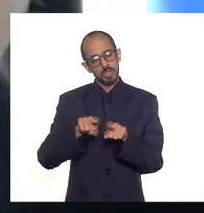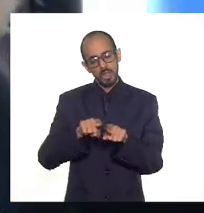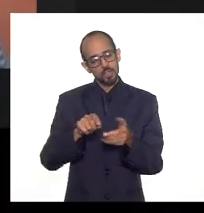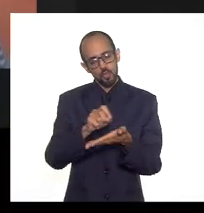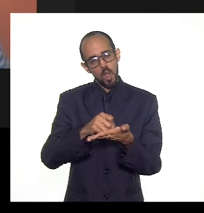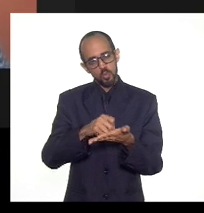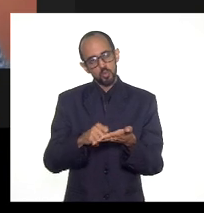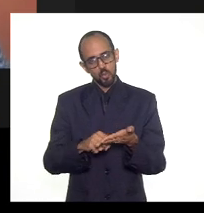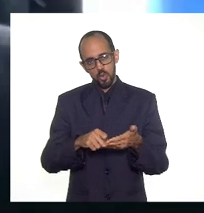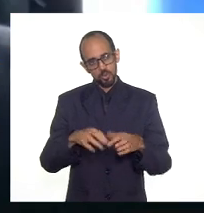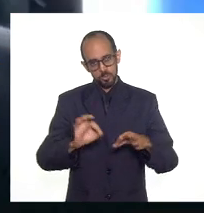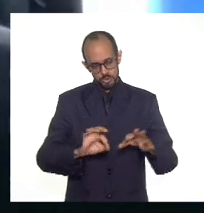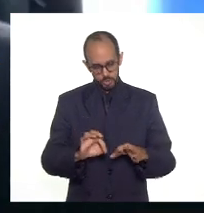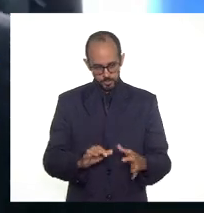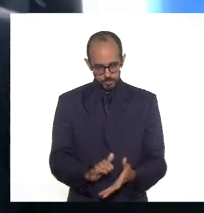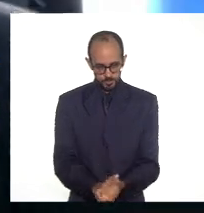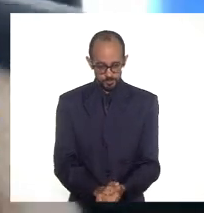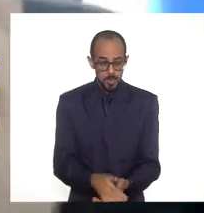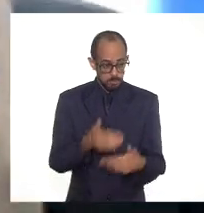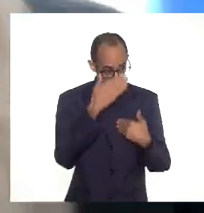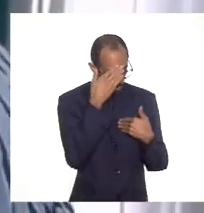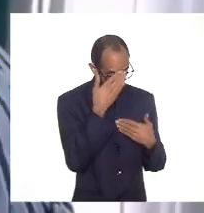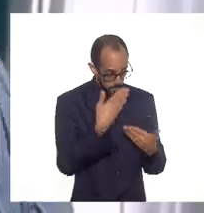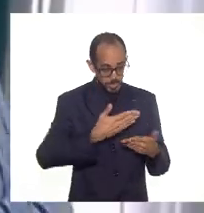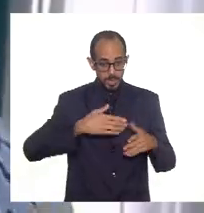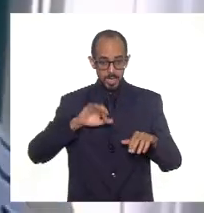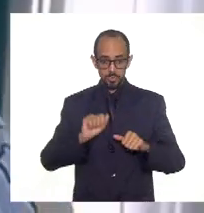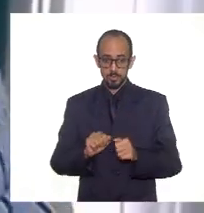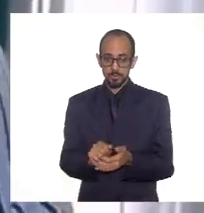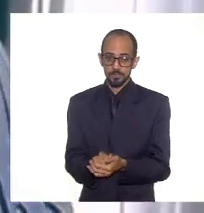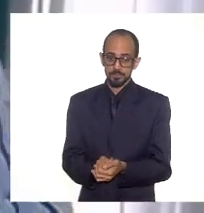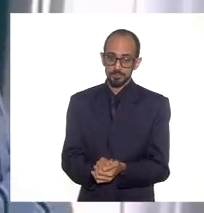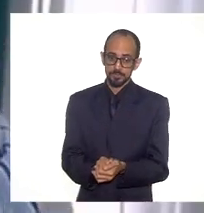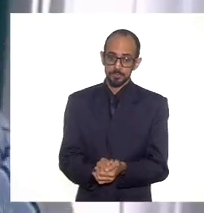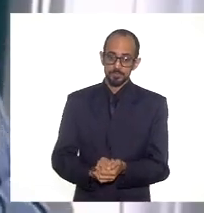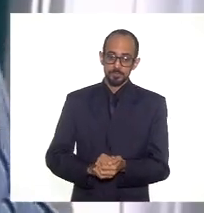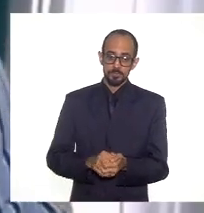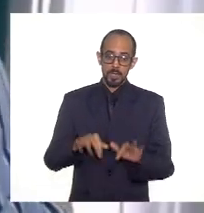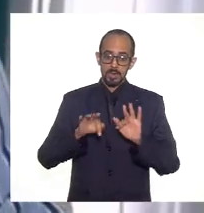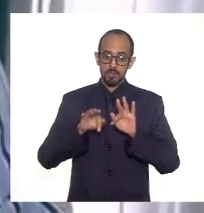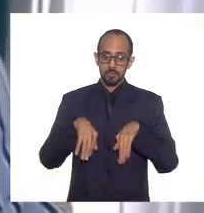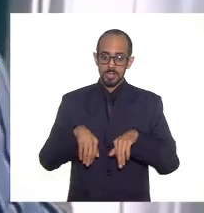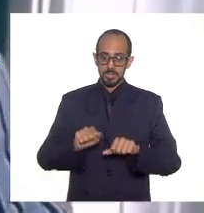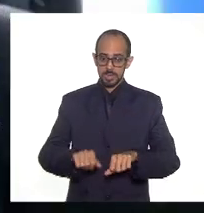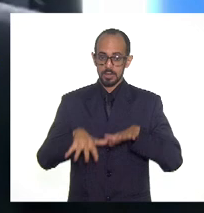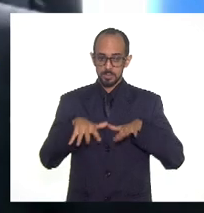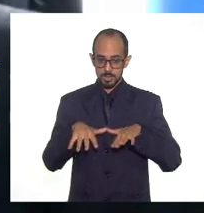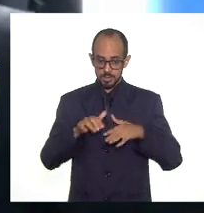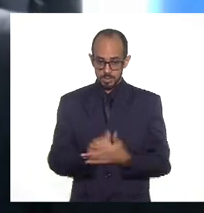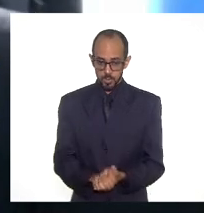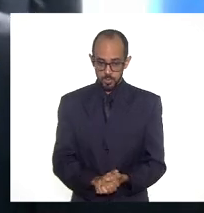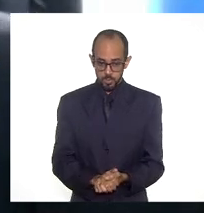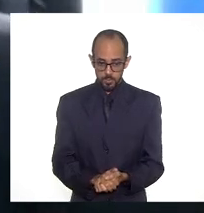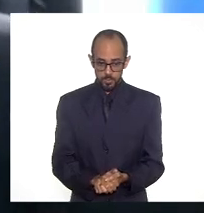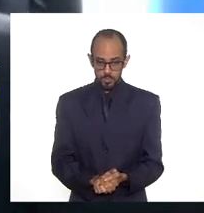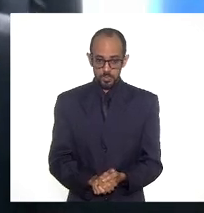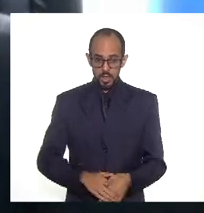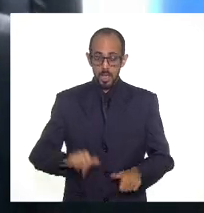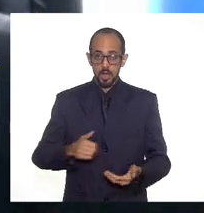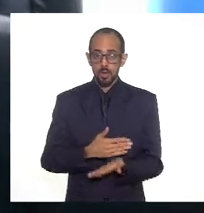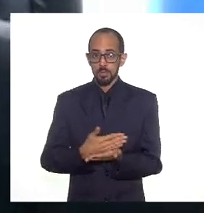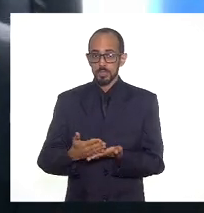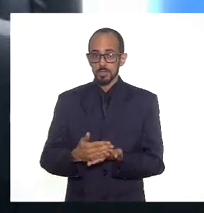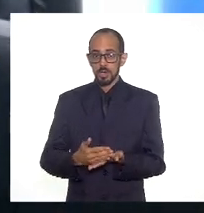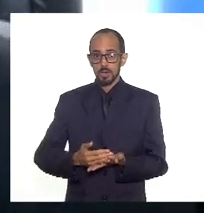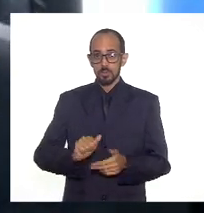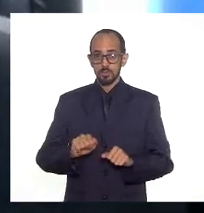Obrigado, deputado Carlos Mink. Está encerrada a sessão. Parabéns, Mink. Havendo o número obrigado, legal presidente. E sob a proteção de Deus, iniciamos nossos trabalhos.